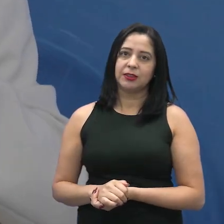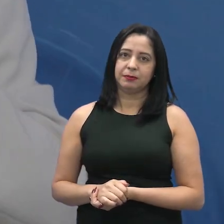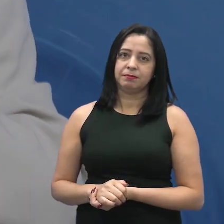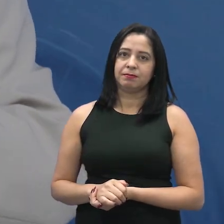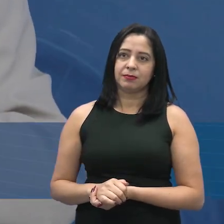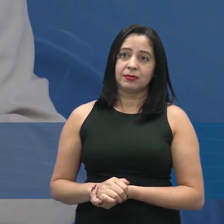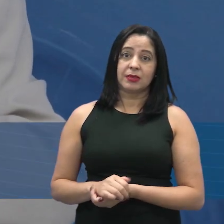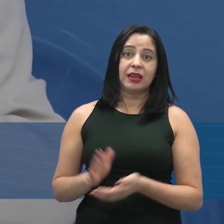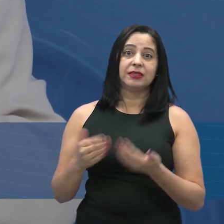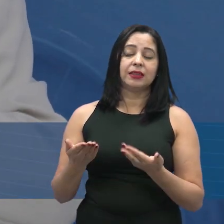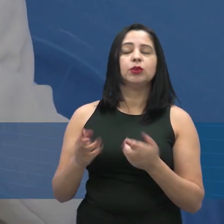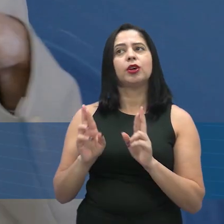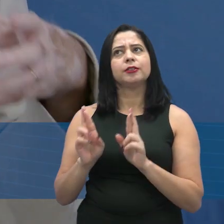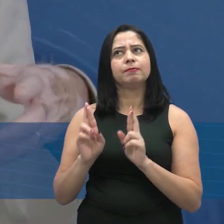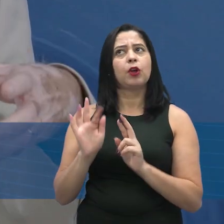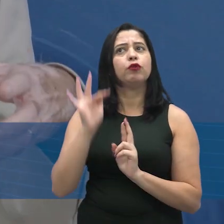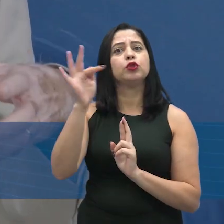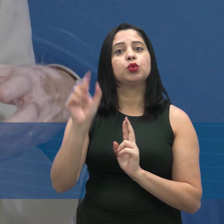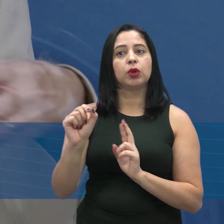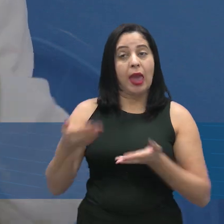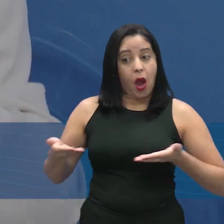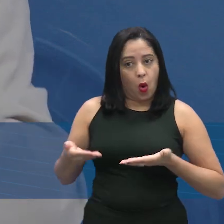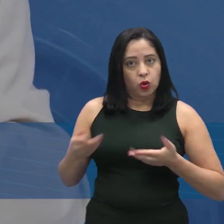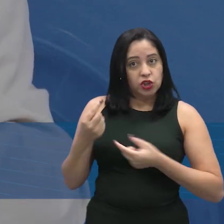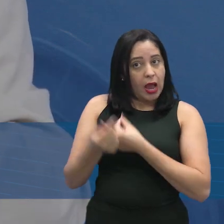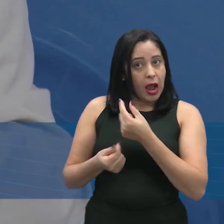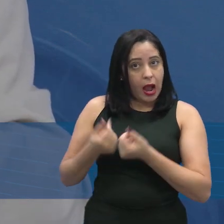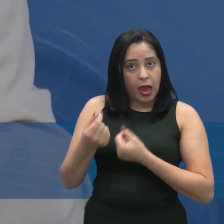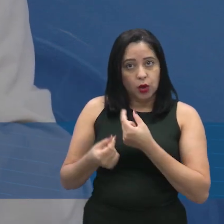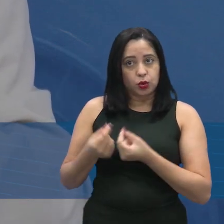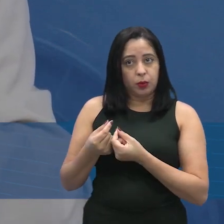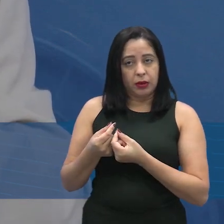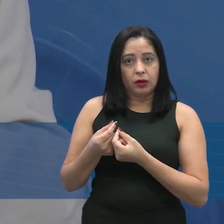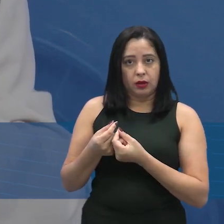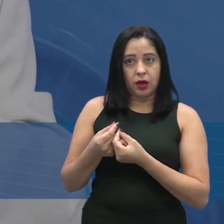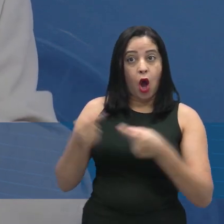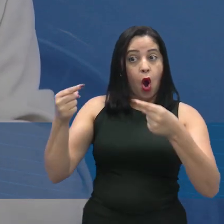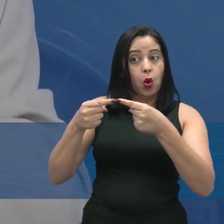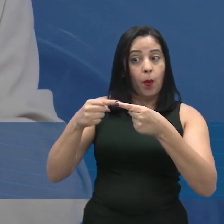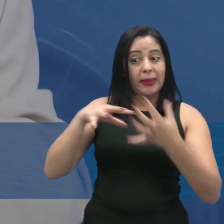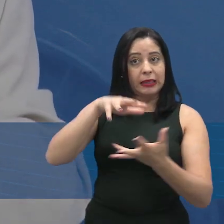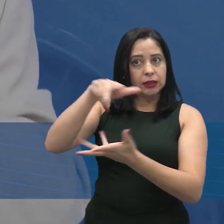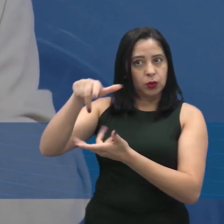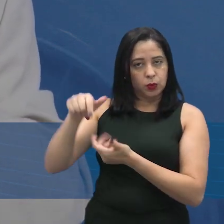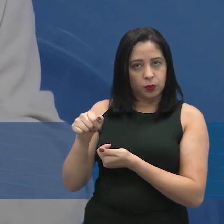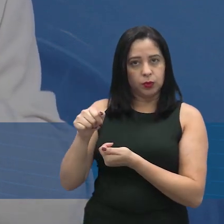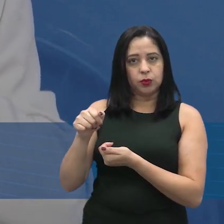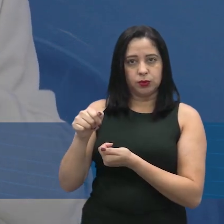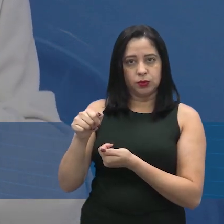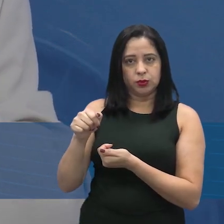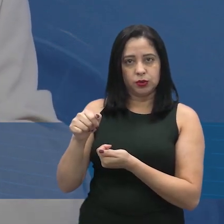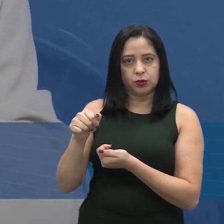nós podemos esperar? Hoje, a economia nacional está inserida na economia global, né? E a eliminação